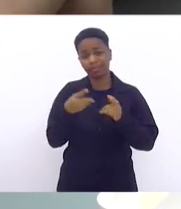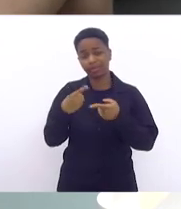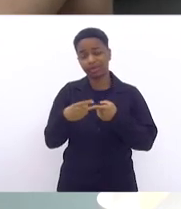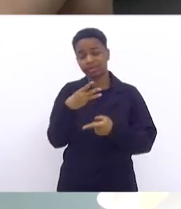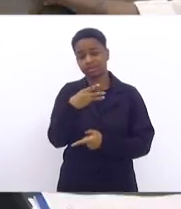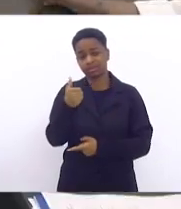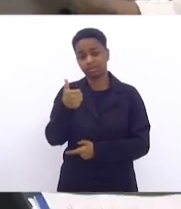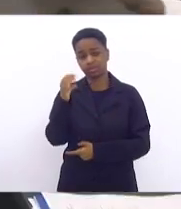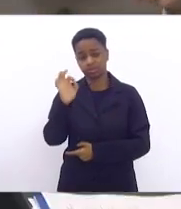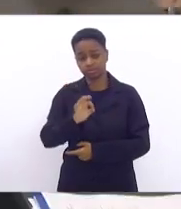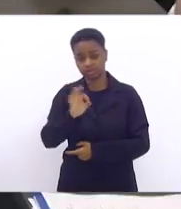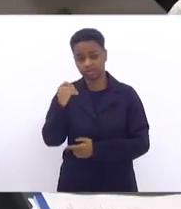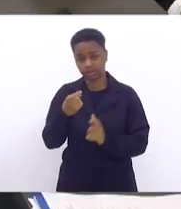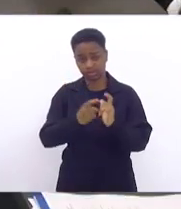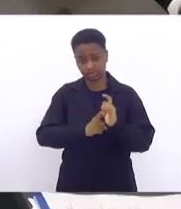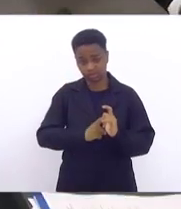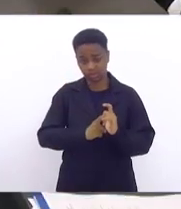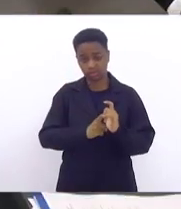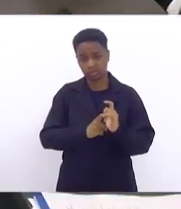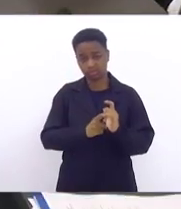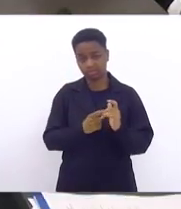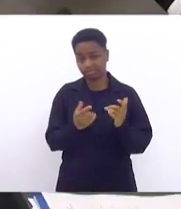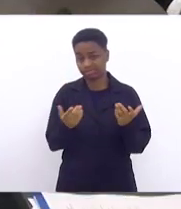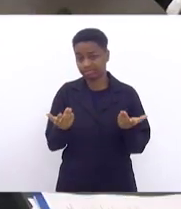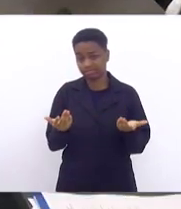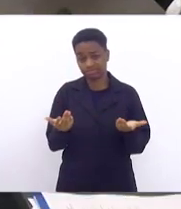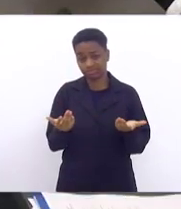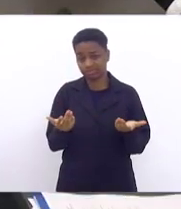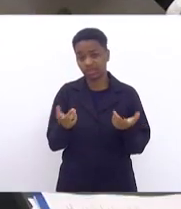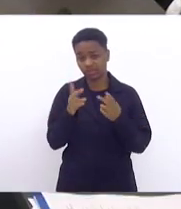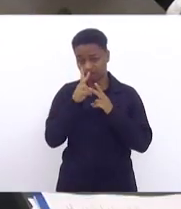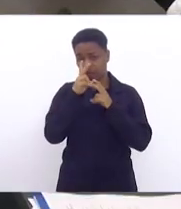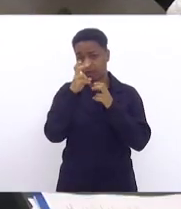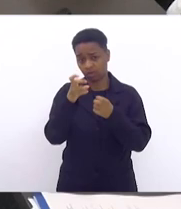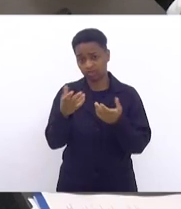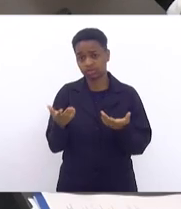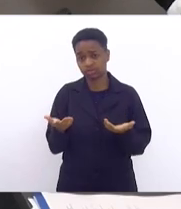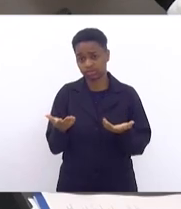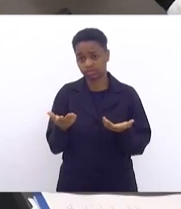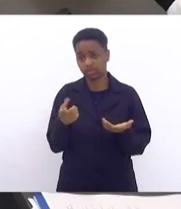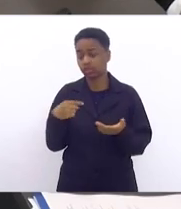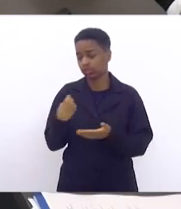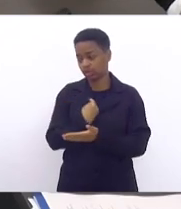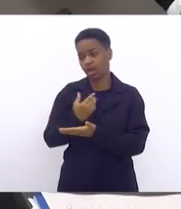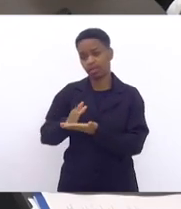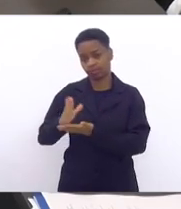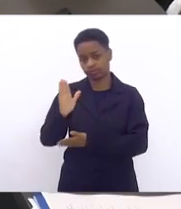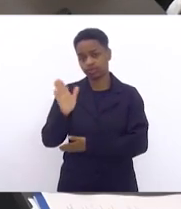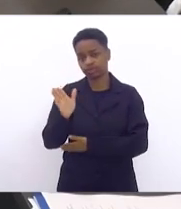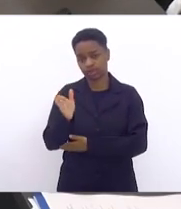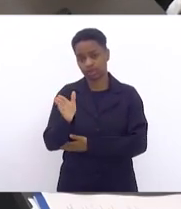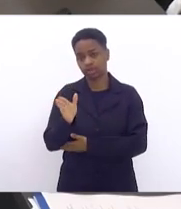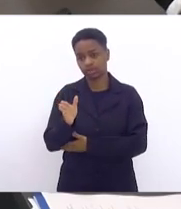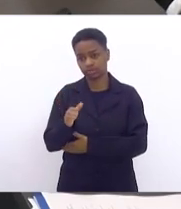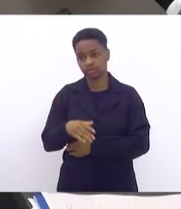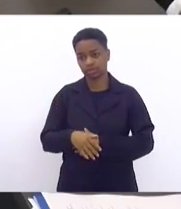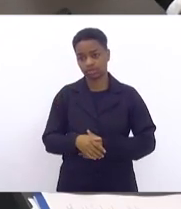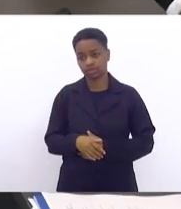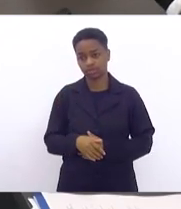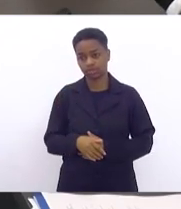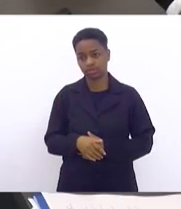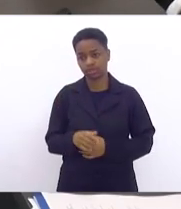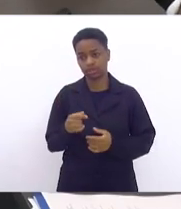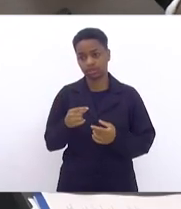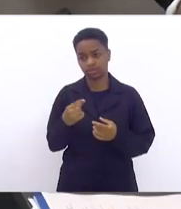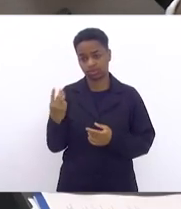31% de inadimplência está muito facilitar. Forte. O nosso já passou, deputada. Deputada André somos Corrêa nós, tem, eu tenho.